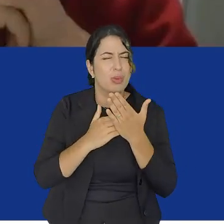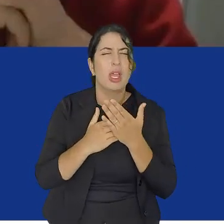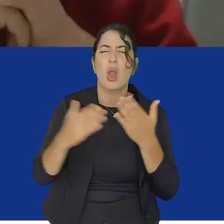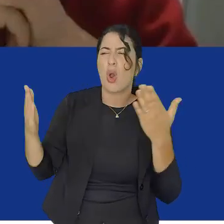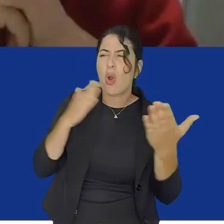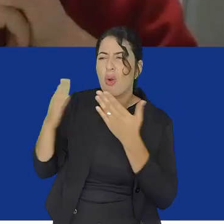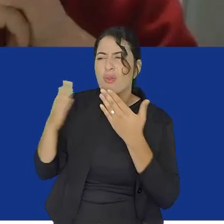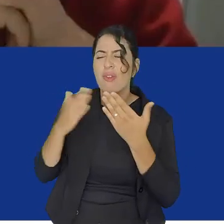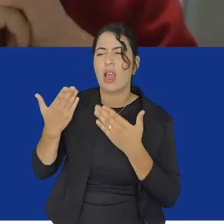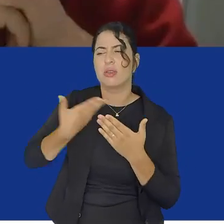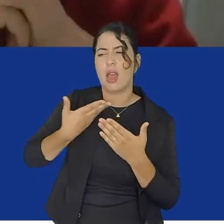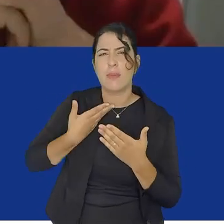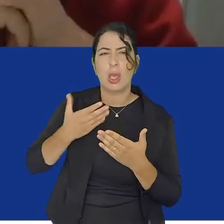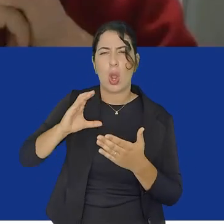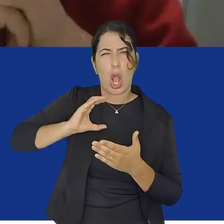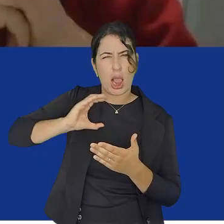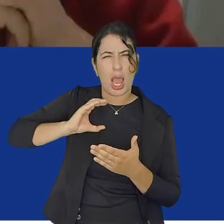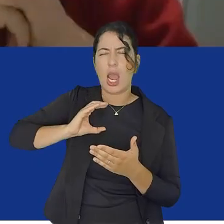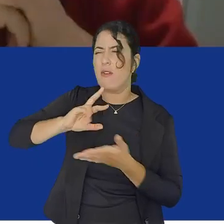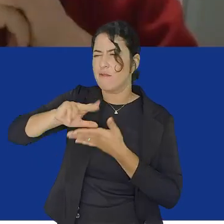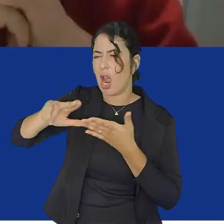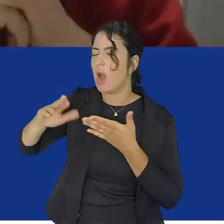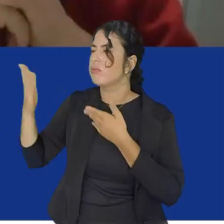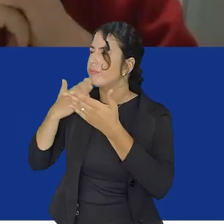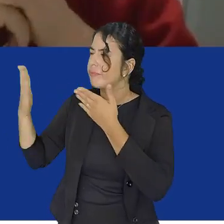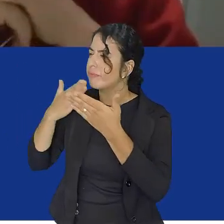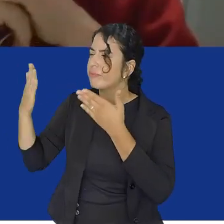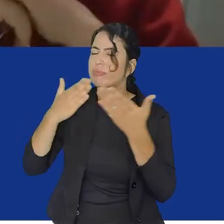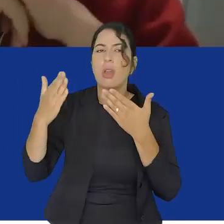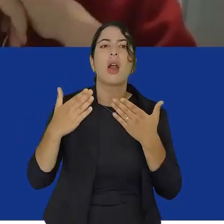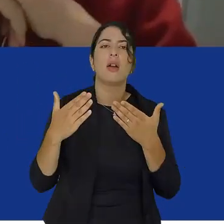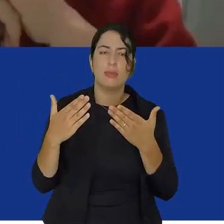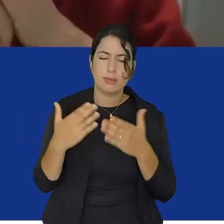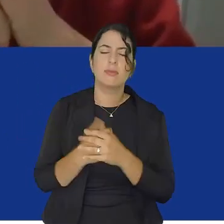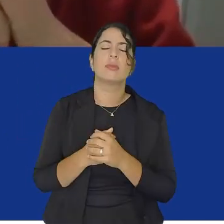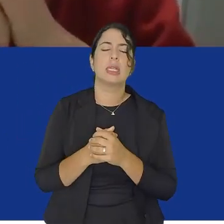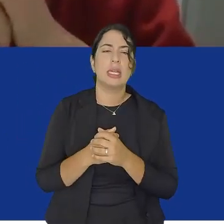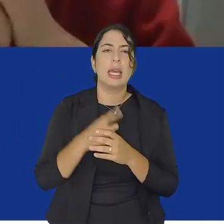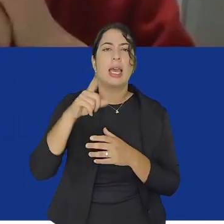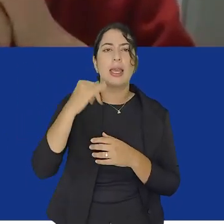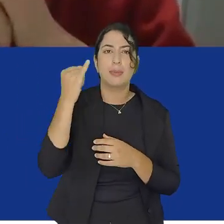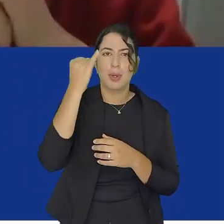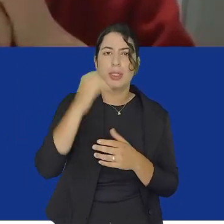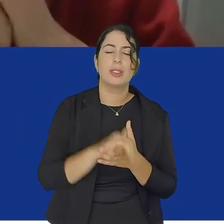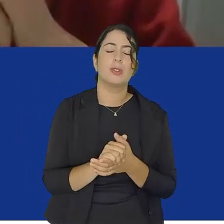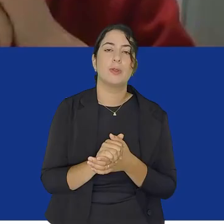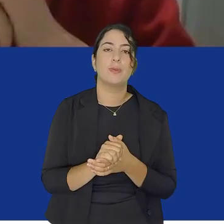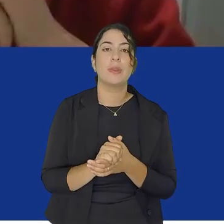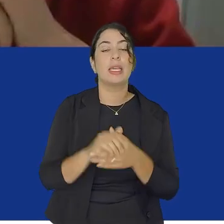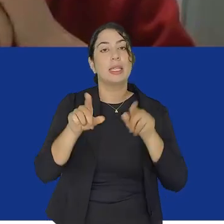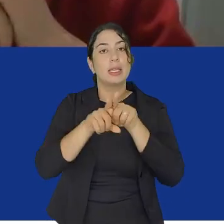com colegas, né, sobre o que está acontecendo, dê apoio àquele que está por perto, converse com pares, né, as